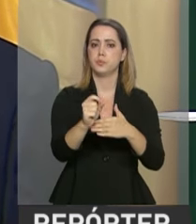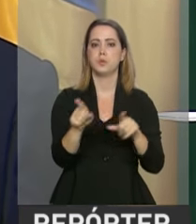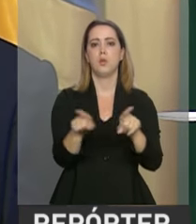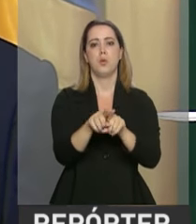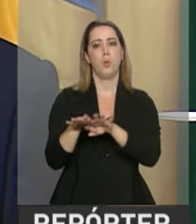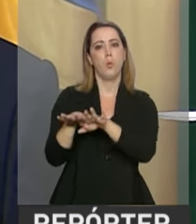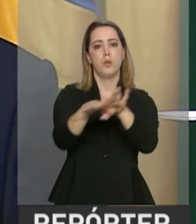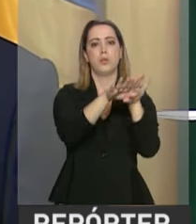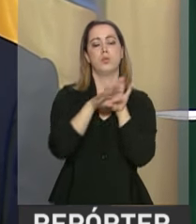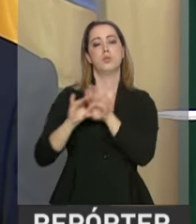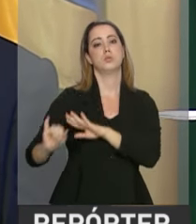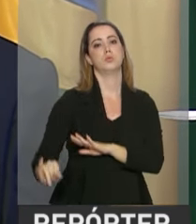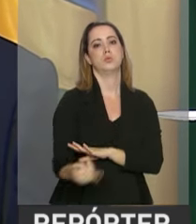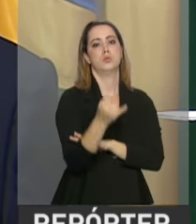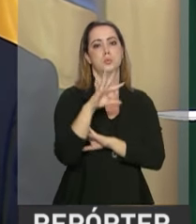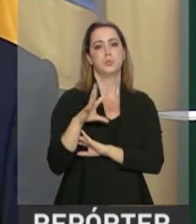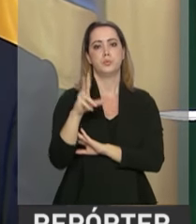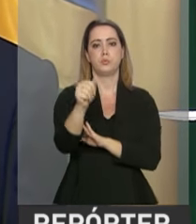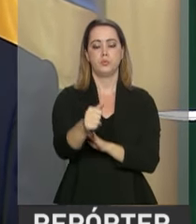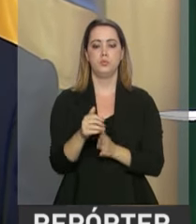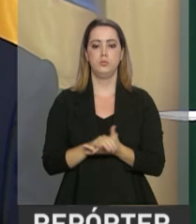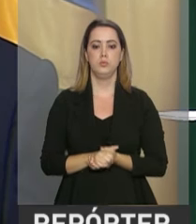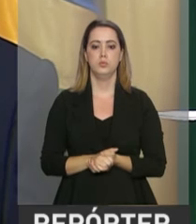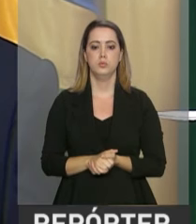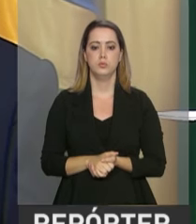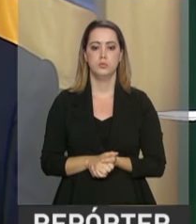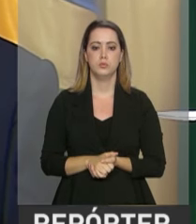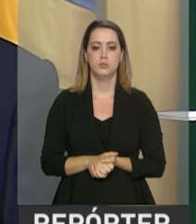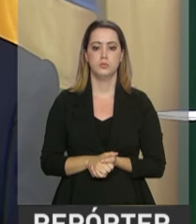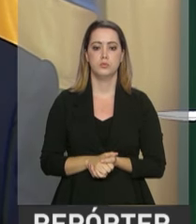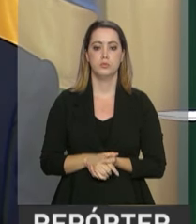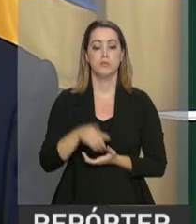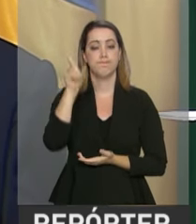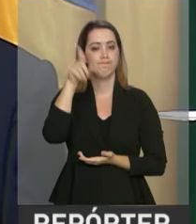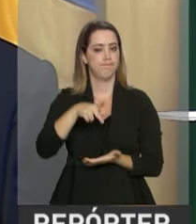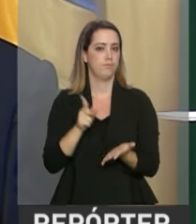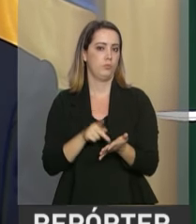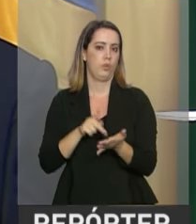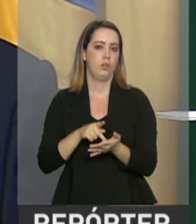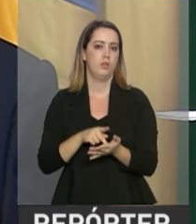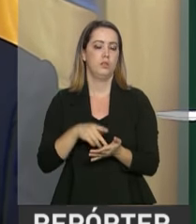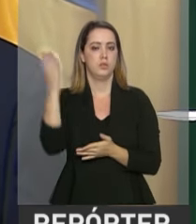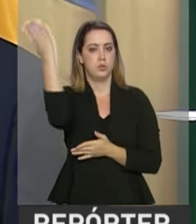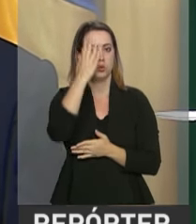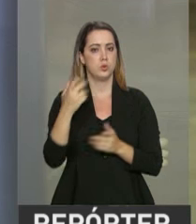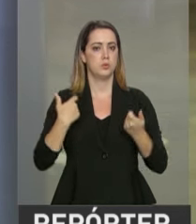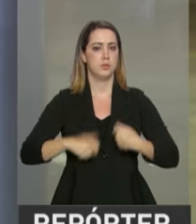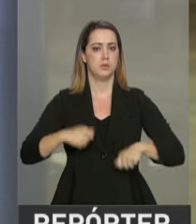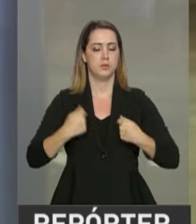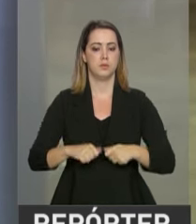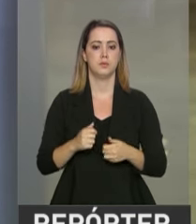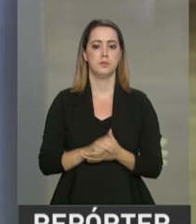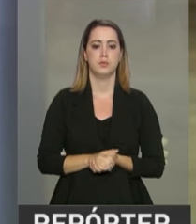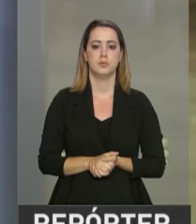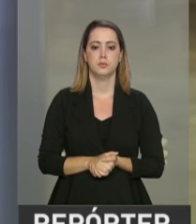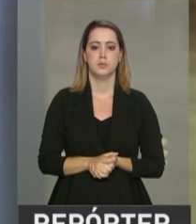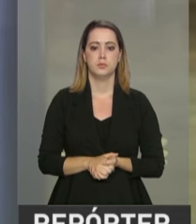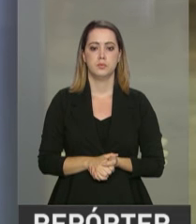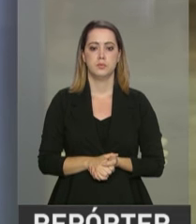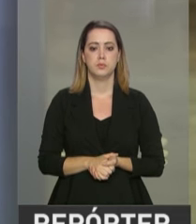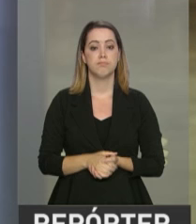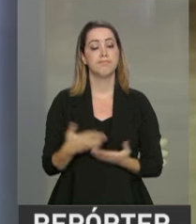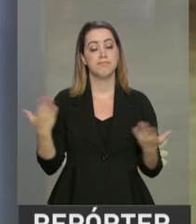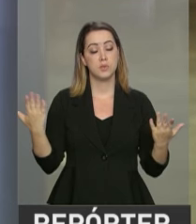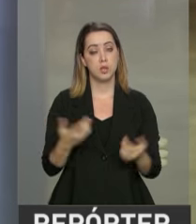com a igualdade de oportunidade para todos. É, na verdade, o que o Brasil precisa.